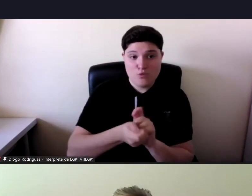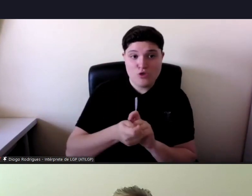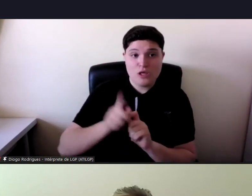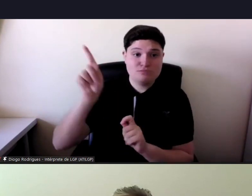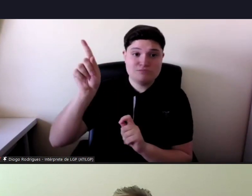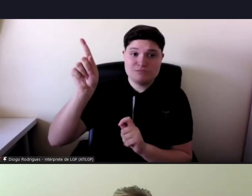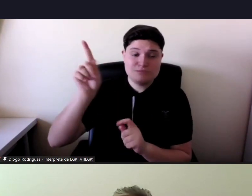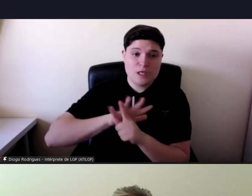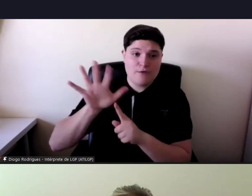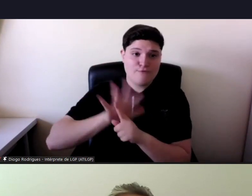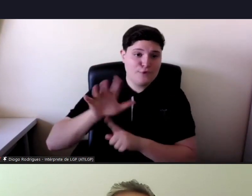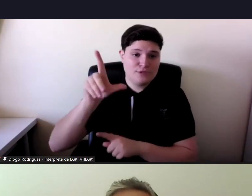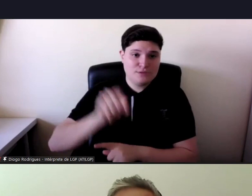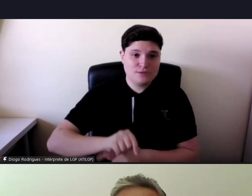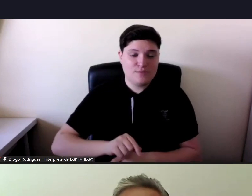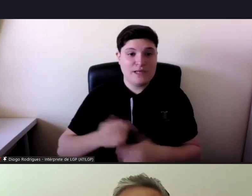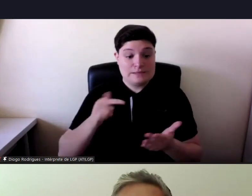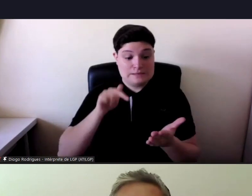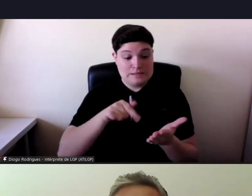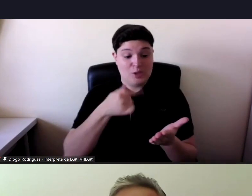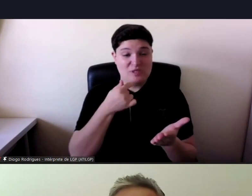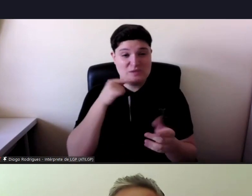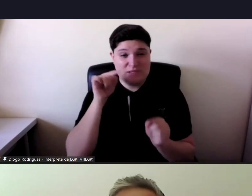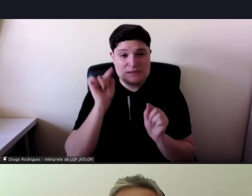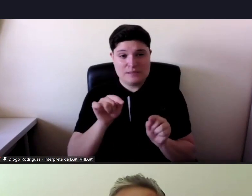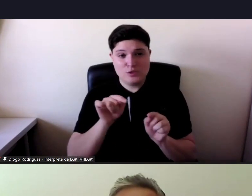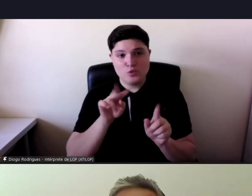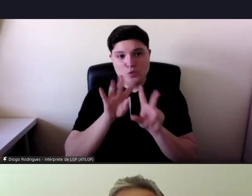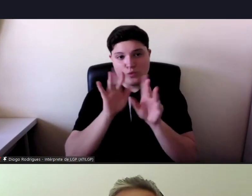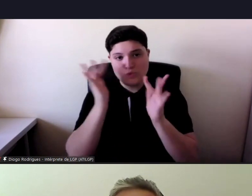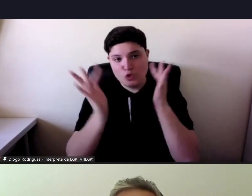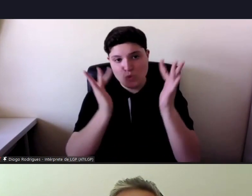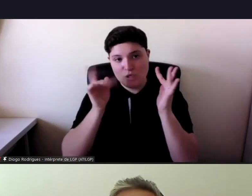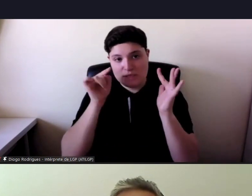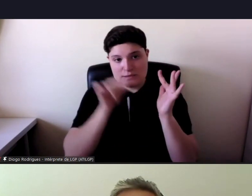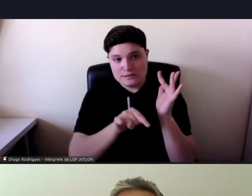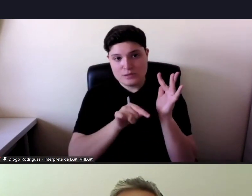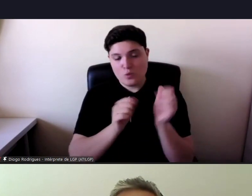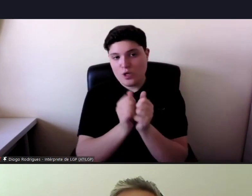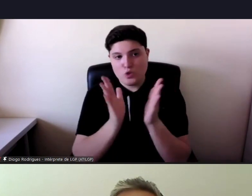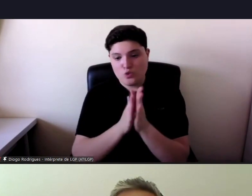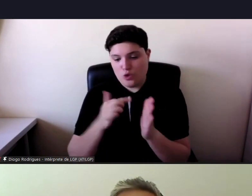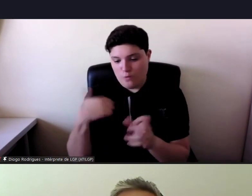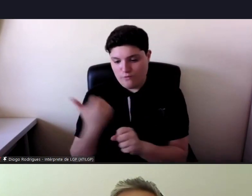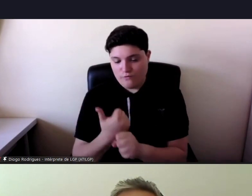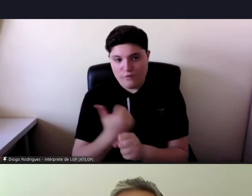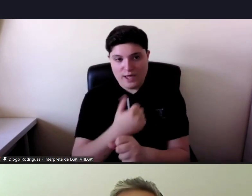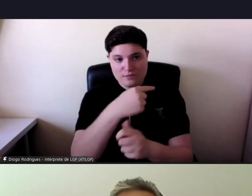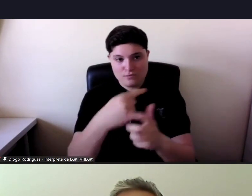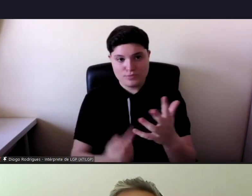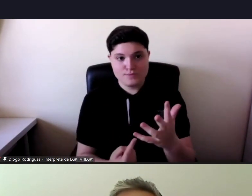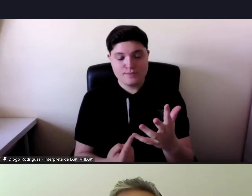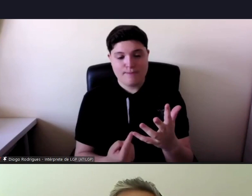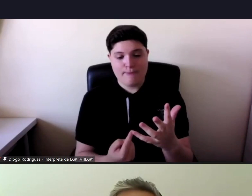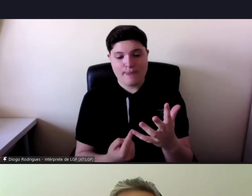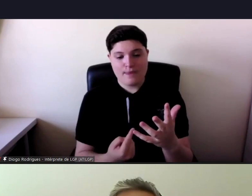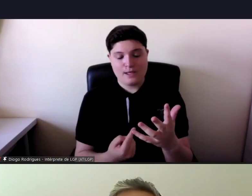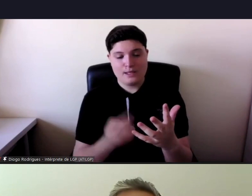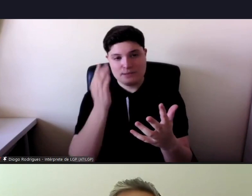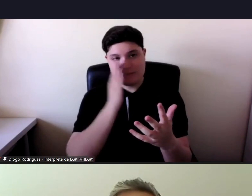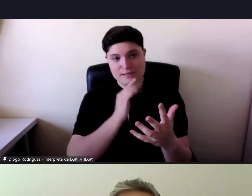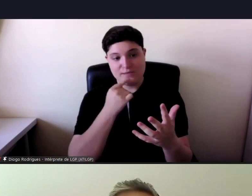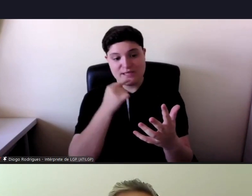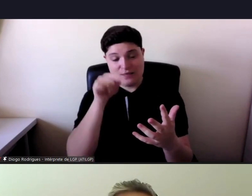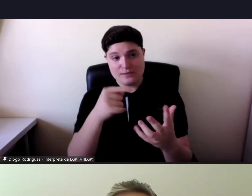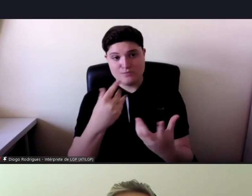uma coisa, se nós já estamos acima das margens de segurança, isto é, a margem de segurança em termos de concentração de